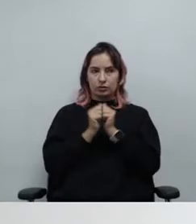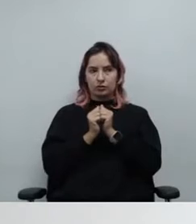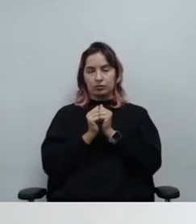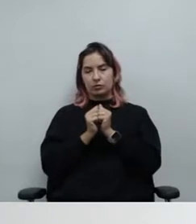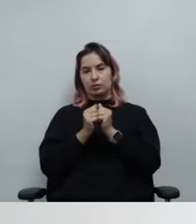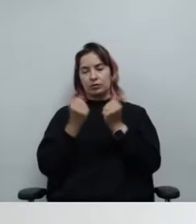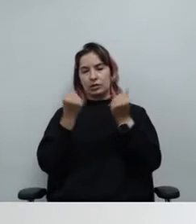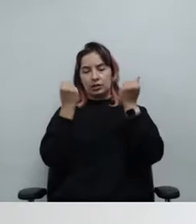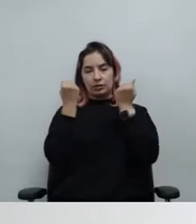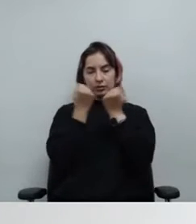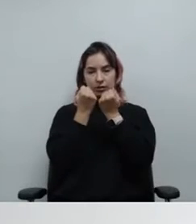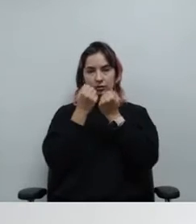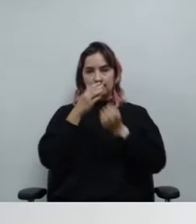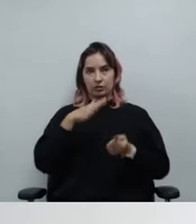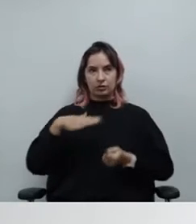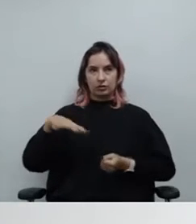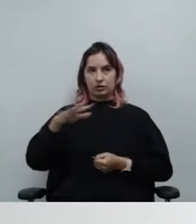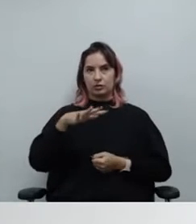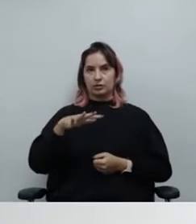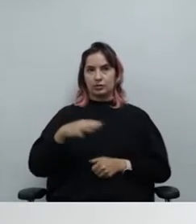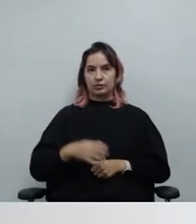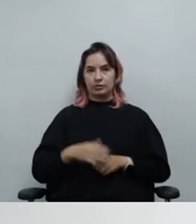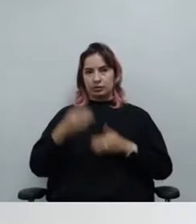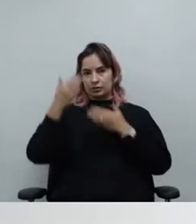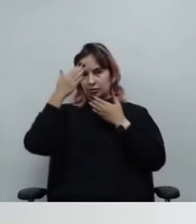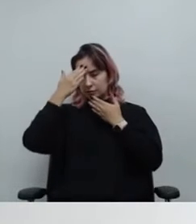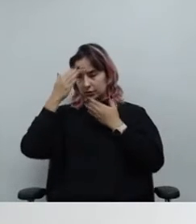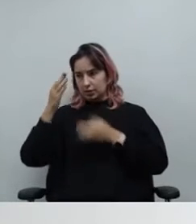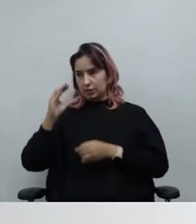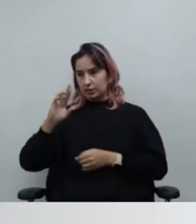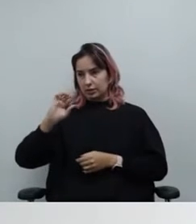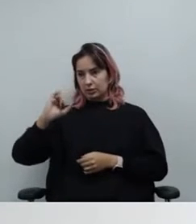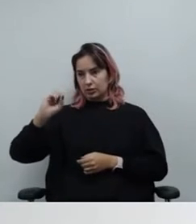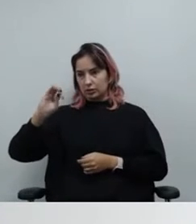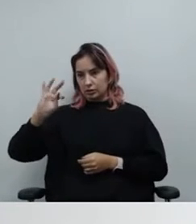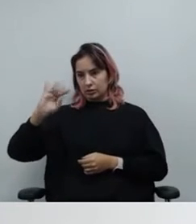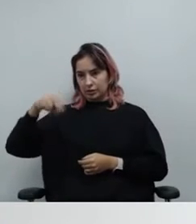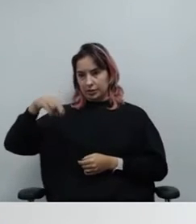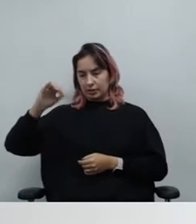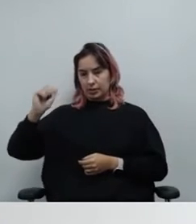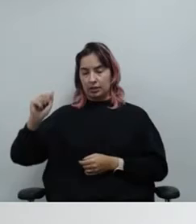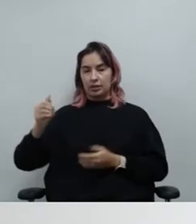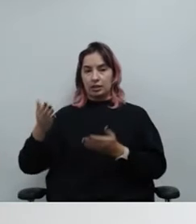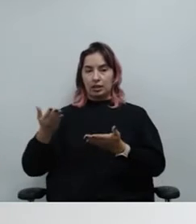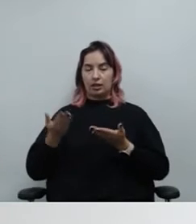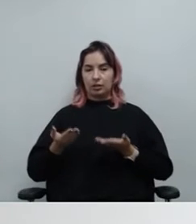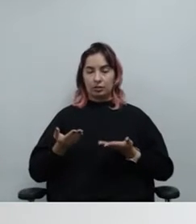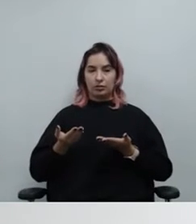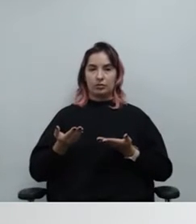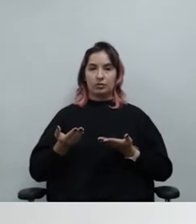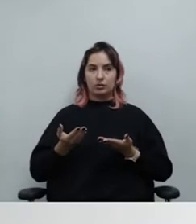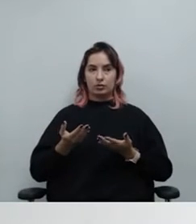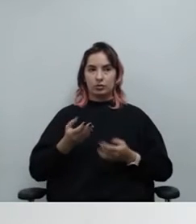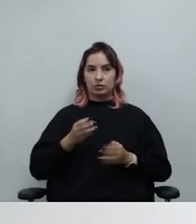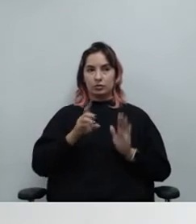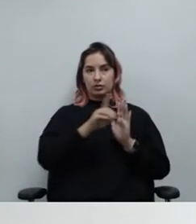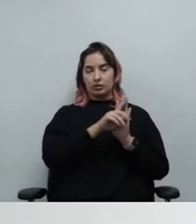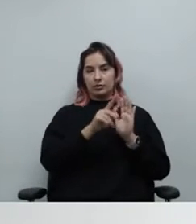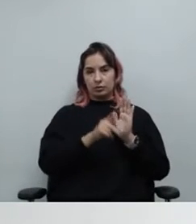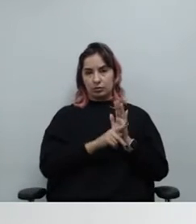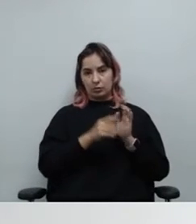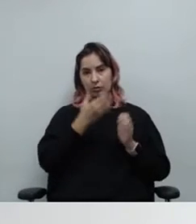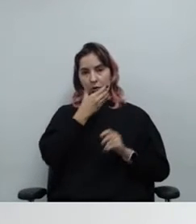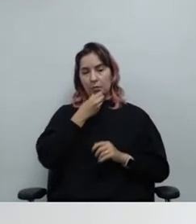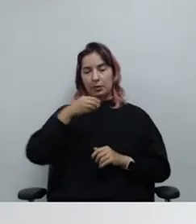Geral para ajuste em relação a esse pleito. Obrigado, Cristina. Vamos receber aqui agora, conselheiras e conselheiros, o defensor público